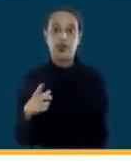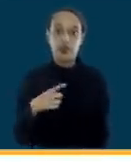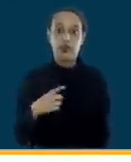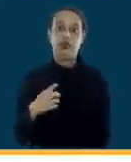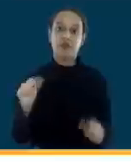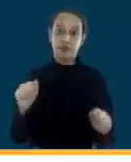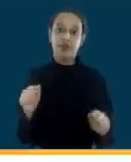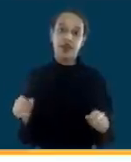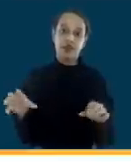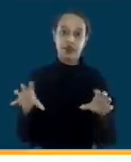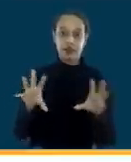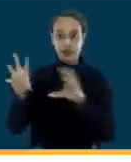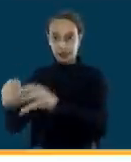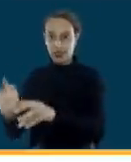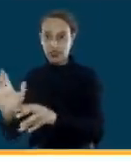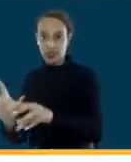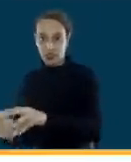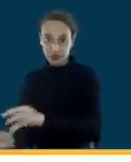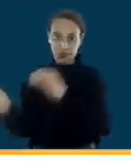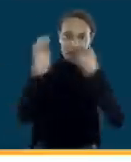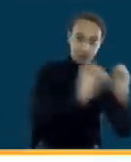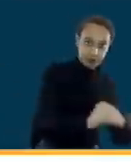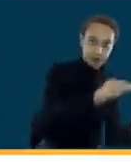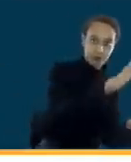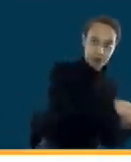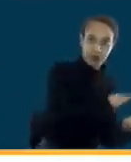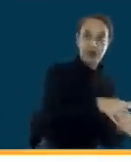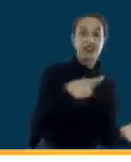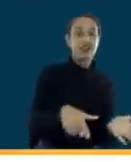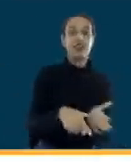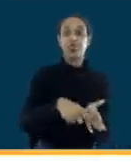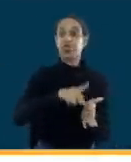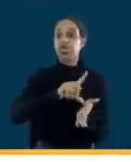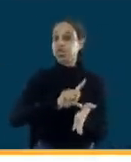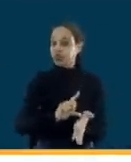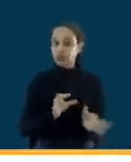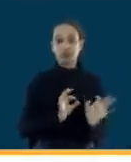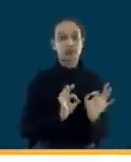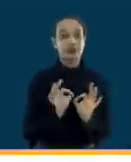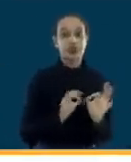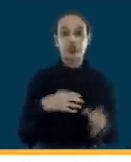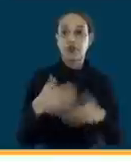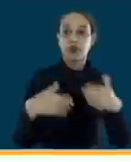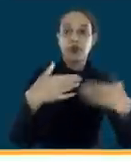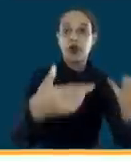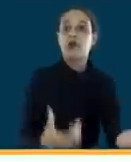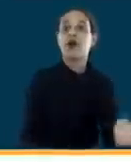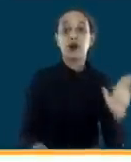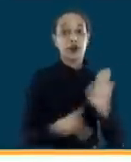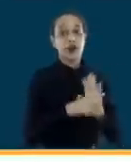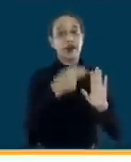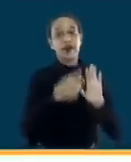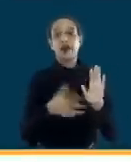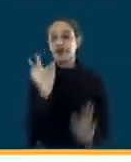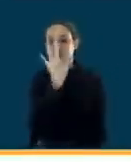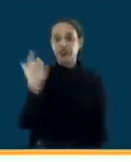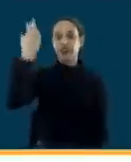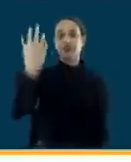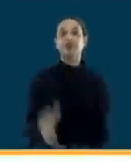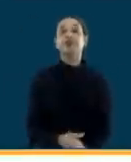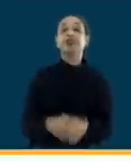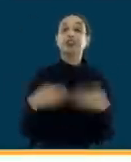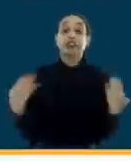para a Câmara, e isso atrasou o processo de edição da regulamentação federal, né?